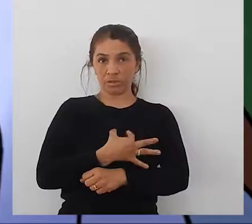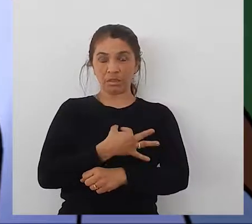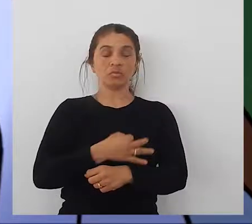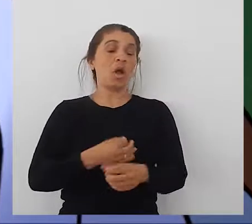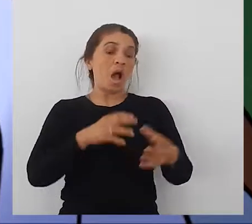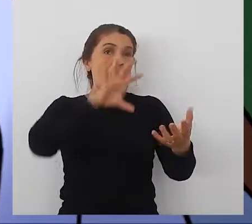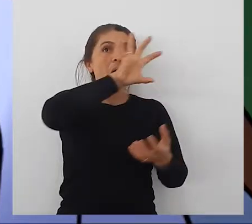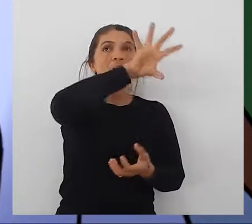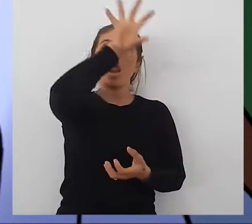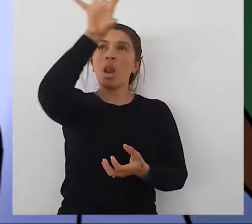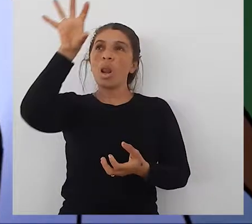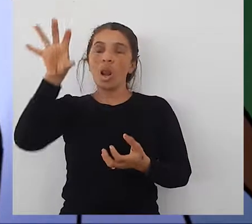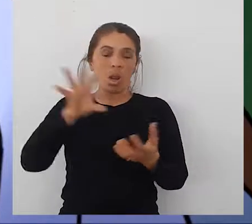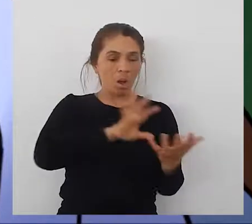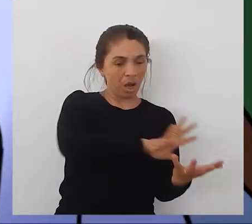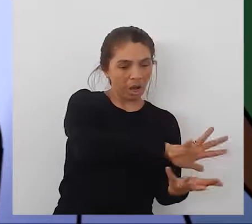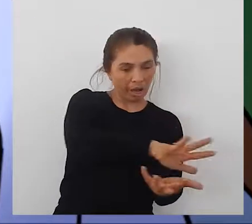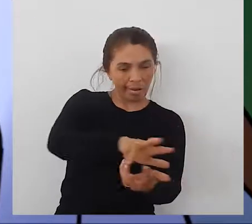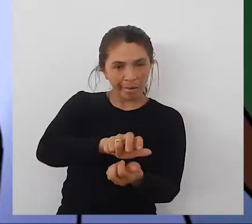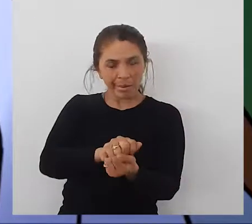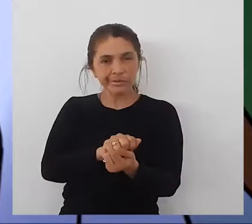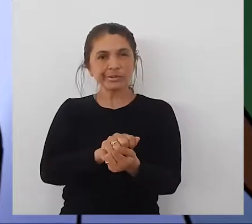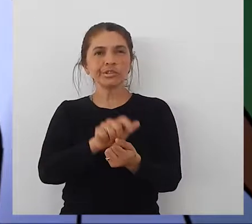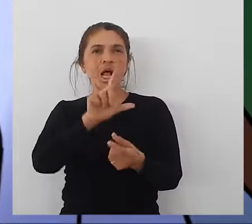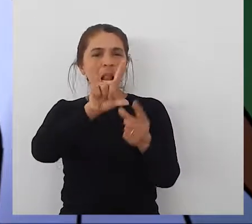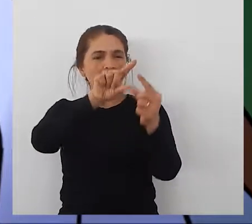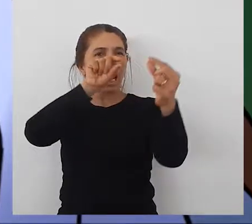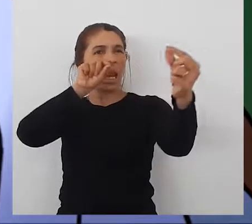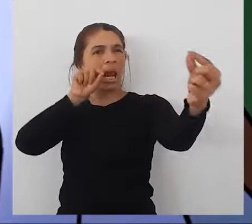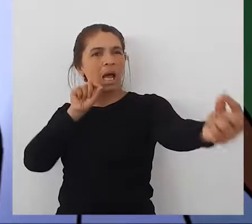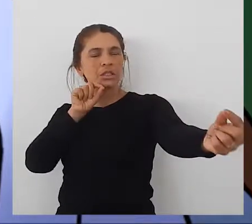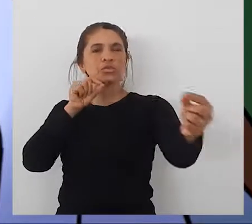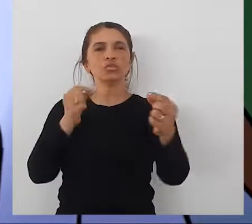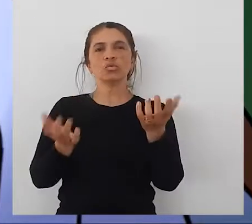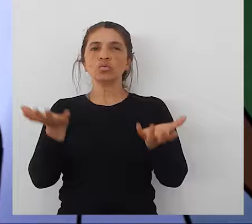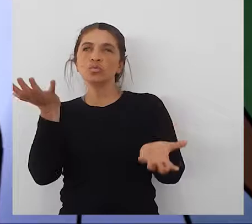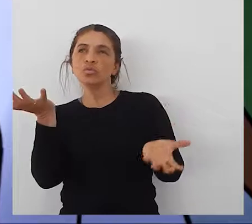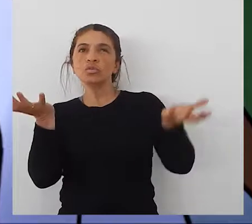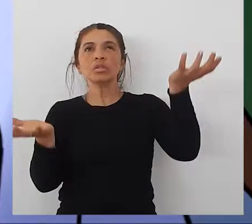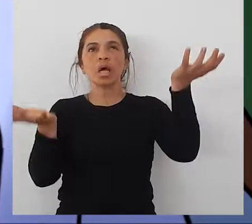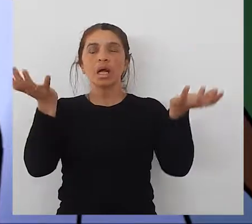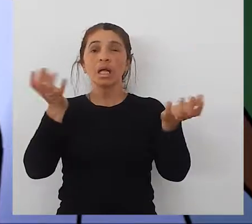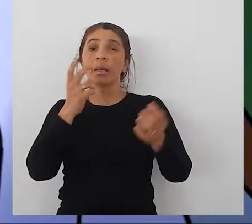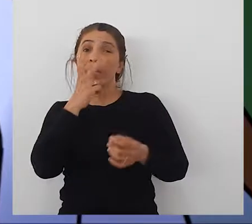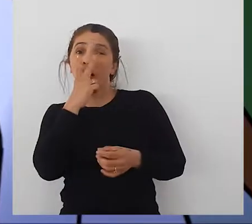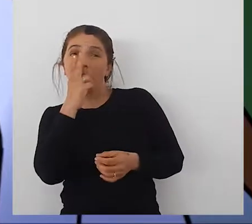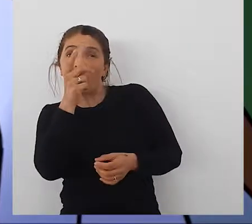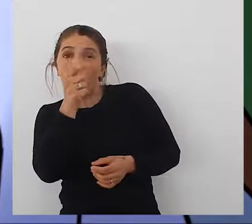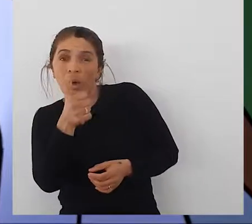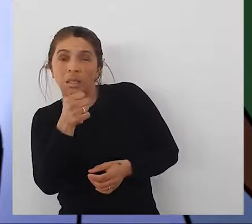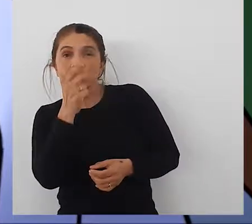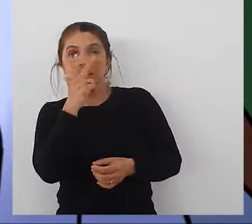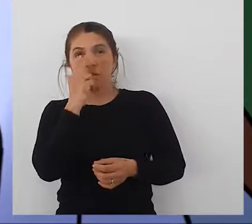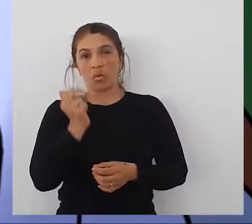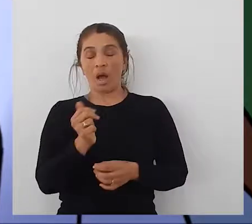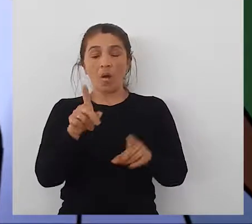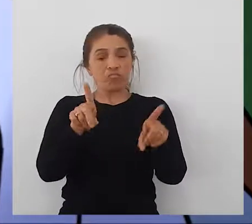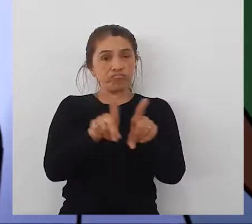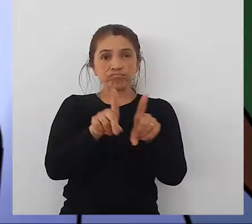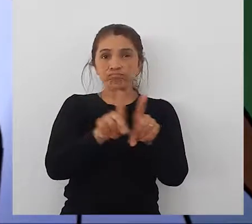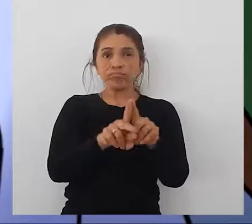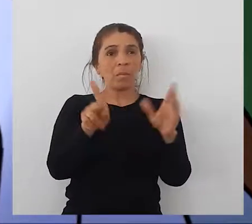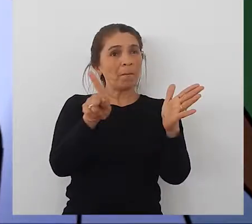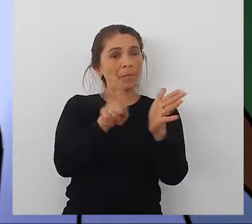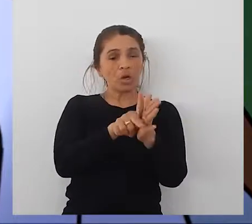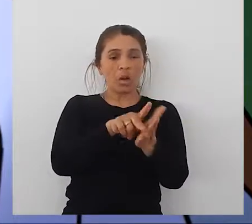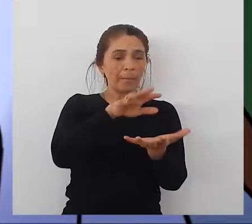locais do planeta Terra, com latitudes coincidentes em que ocorrem condições climáticas parecidas, apresentam os mesmos